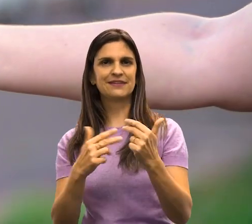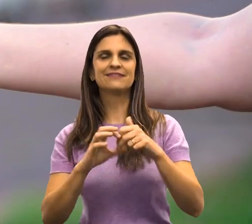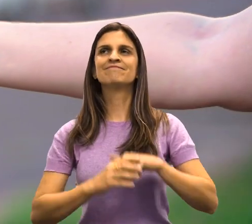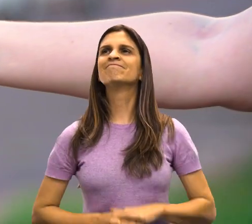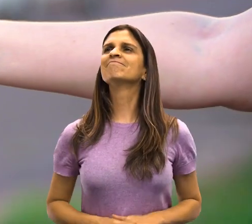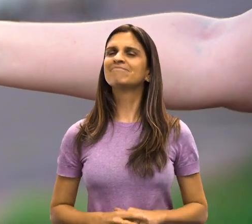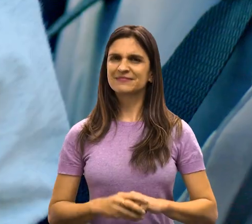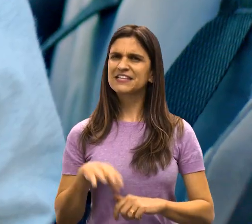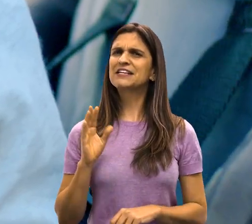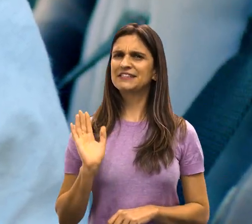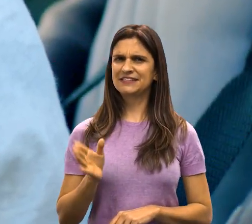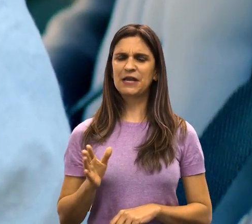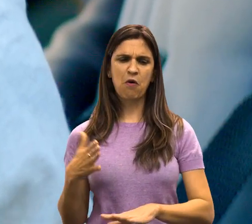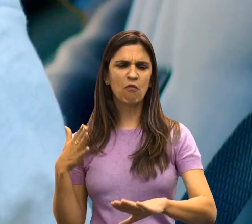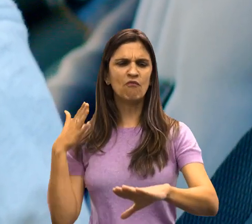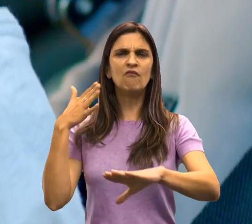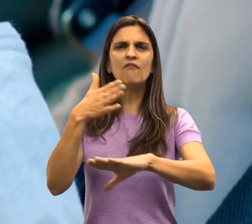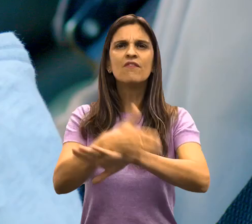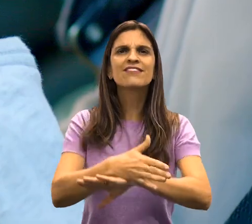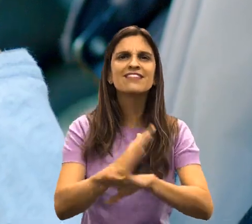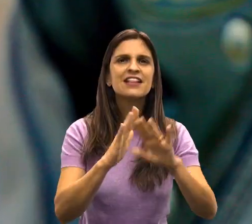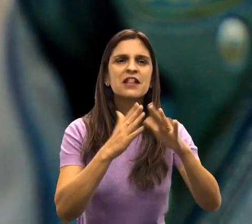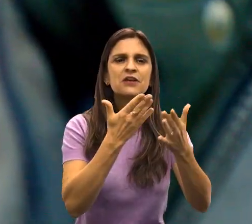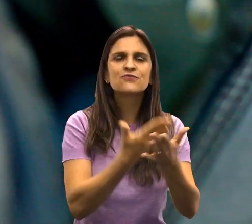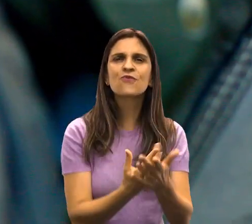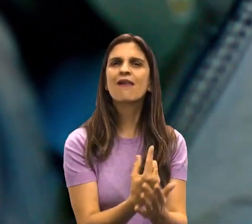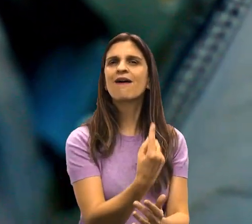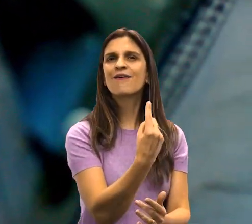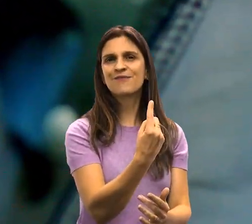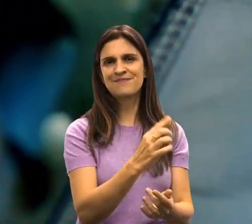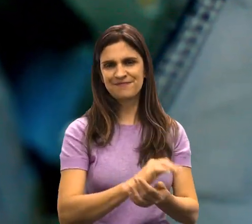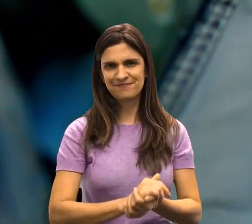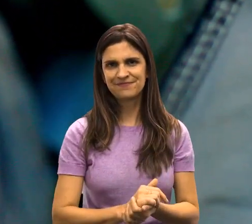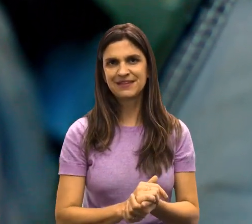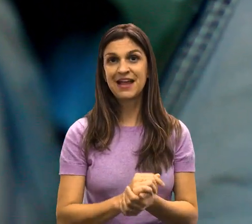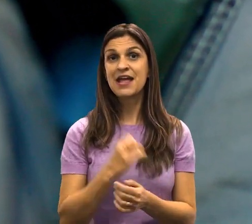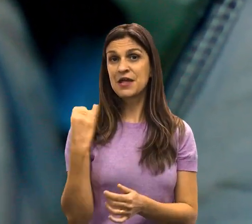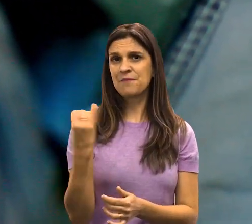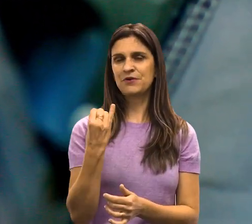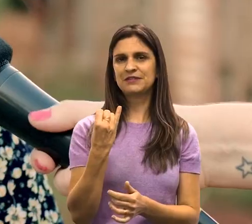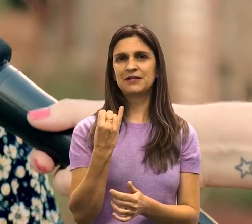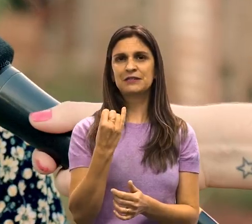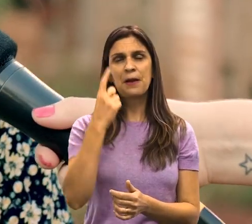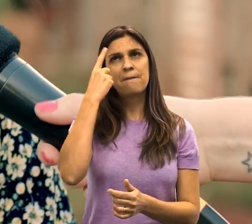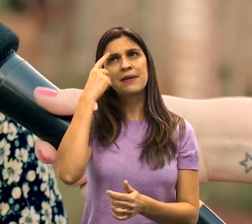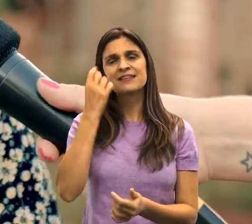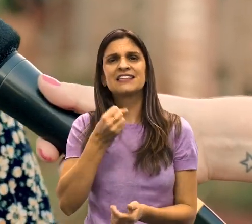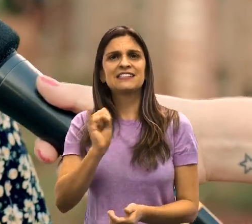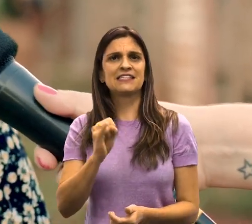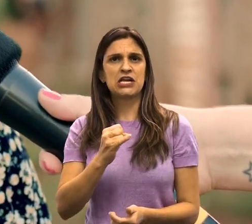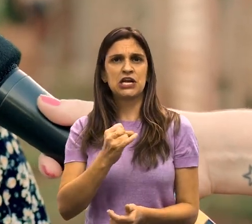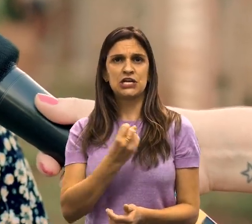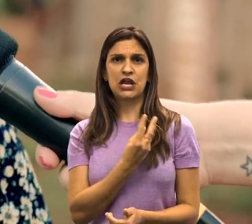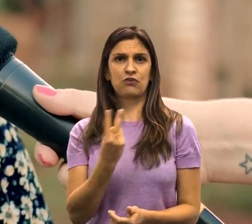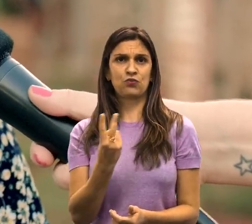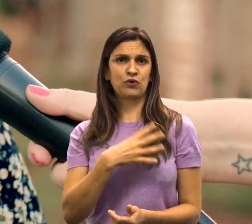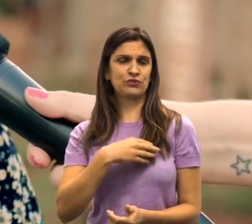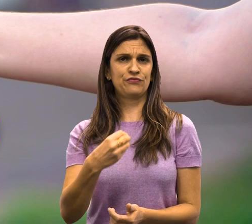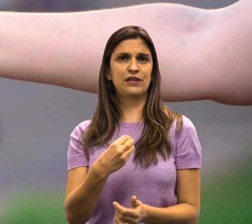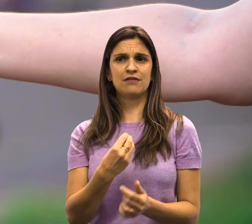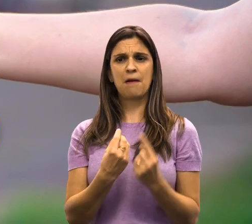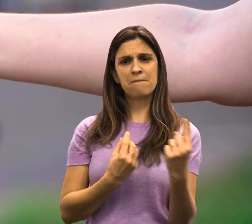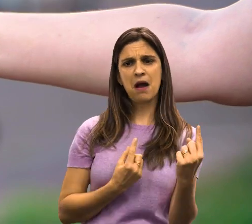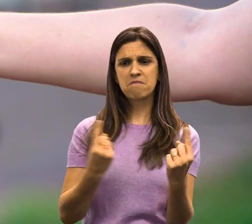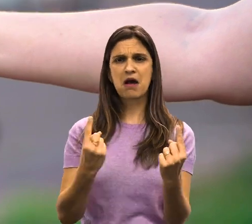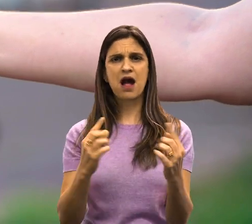facilitar a logística, vocês veem aqui, eu tenho 2 para trazer, imagina colocar um numa escola e outro em outra escola, o transtorno